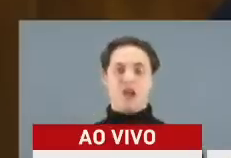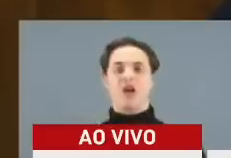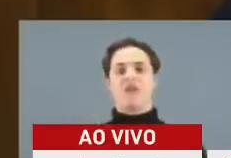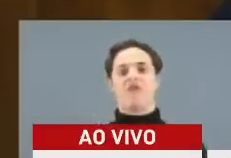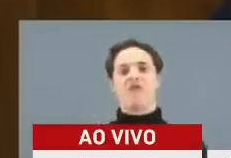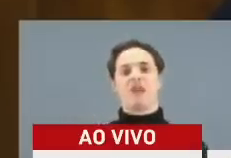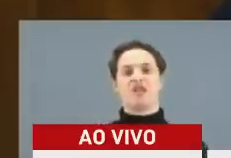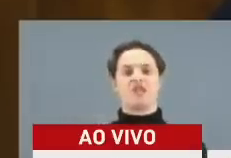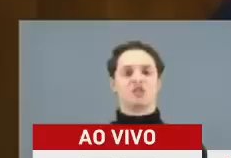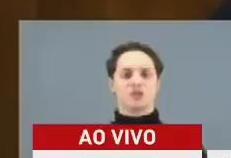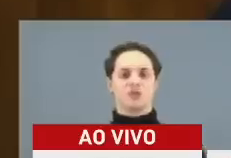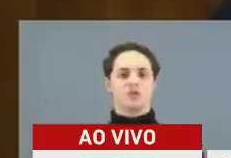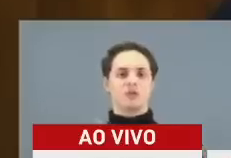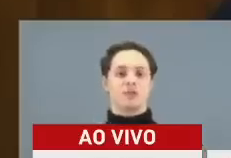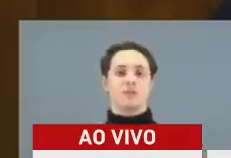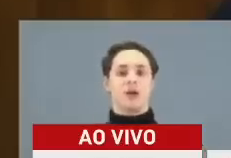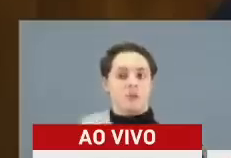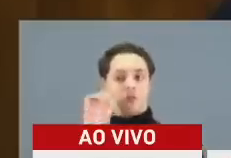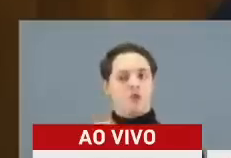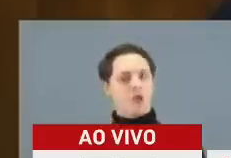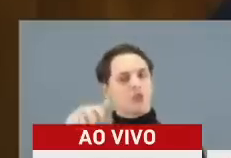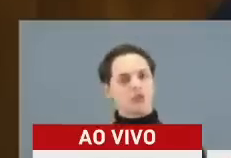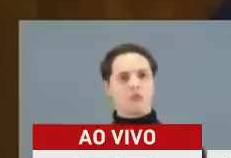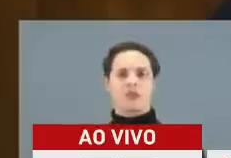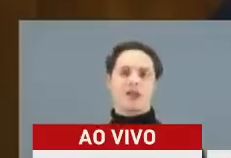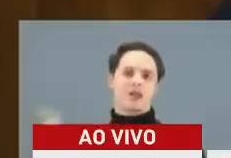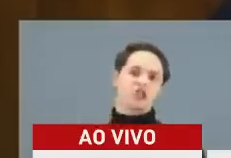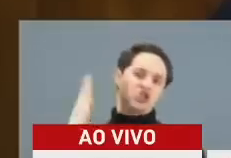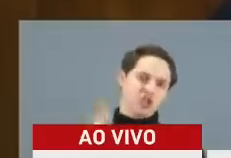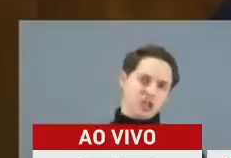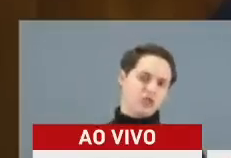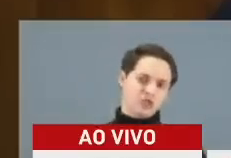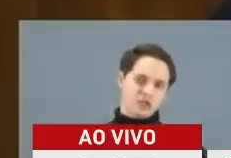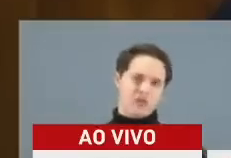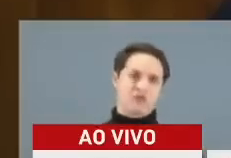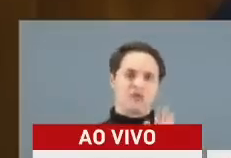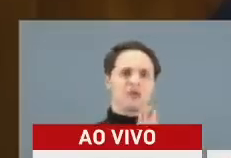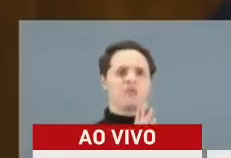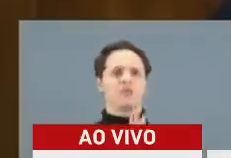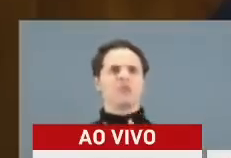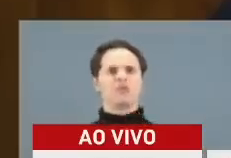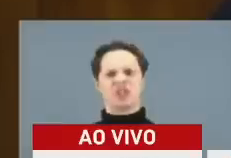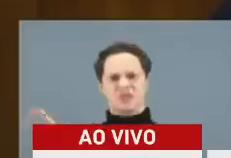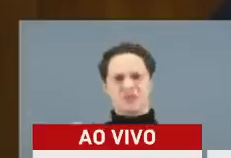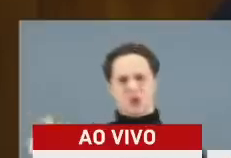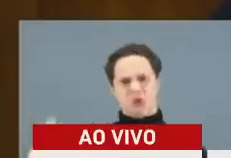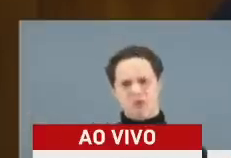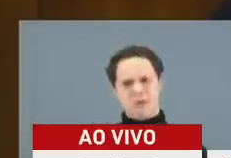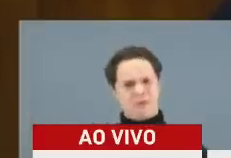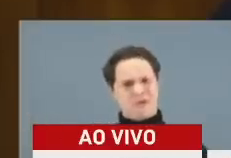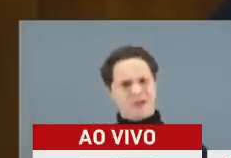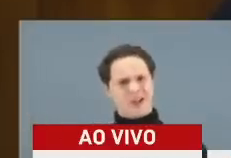Fernandinho Beiramar, porque tinha provas de que ela estava envolvida diretamente em tráfico de drogas. Mas quando se vê aqui para ouvir por conta